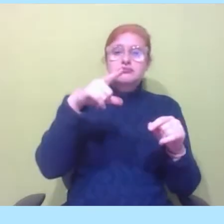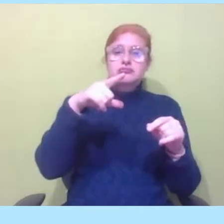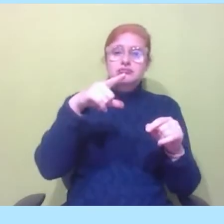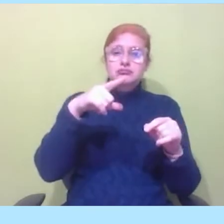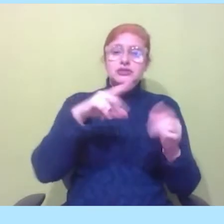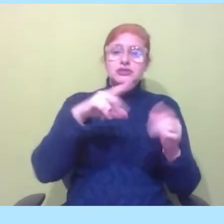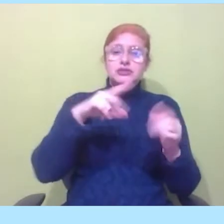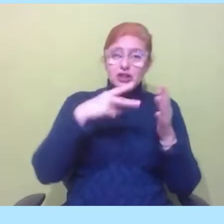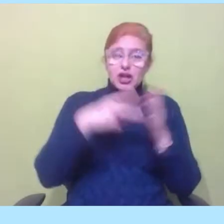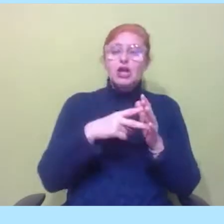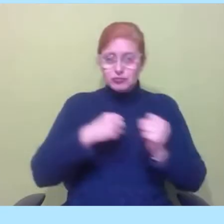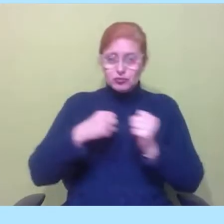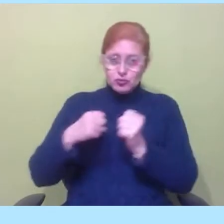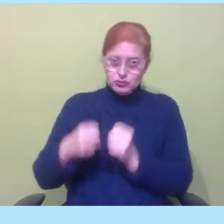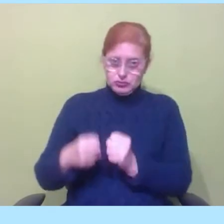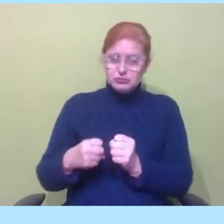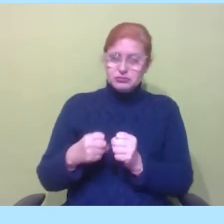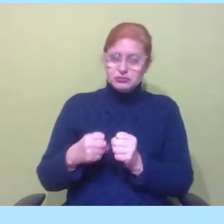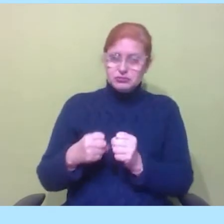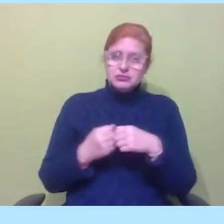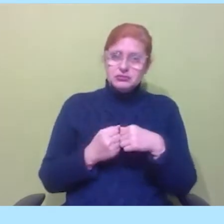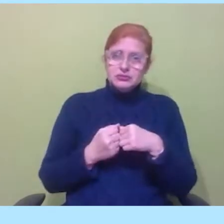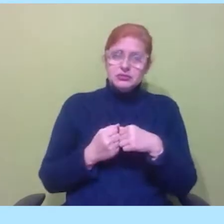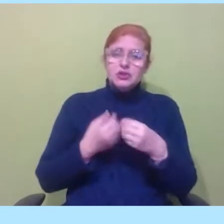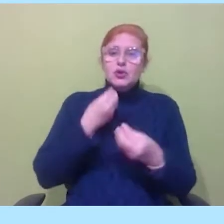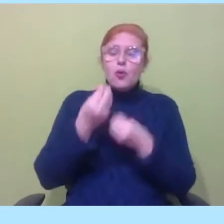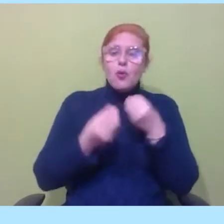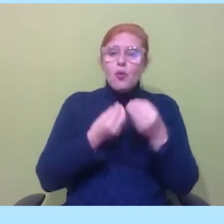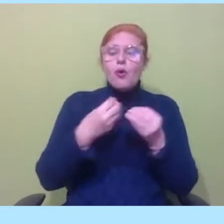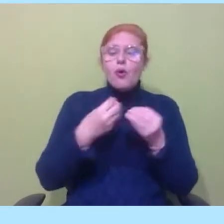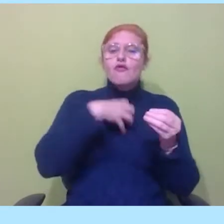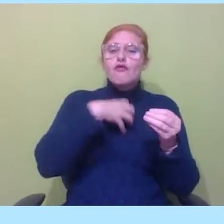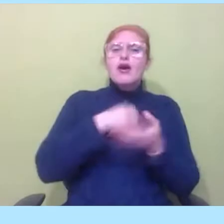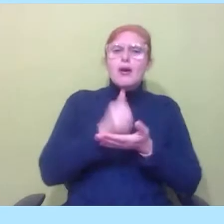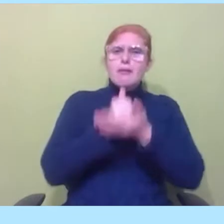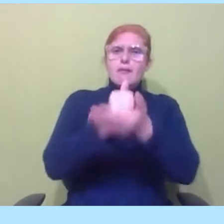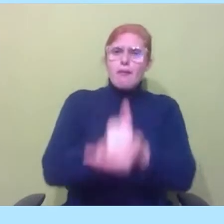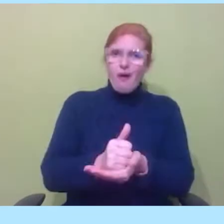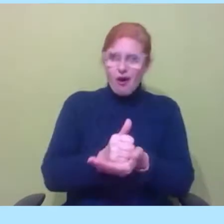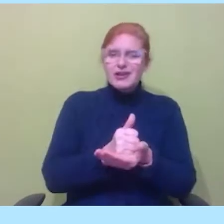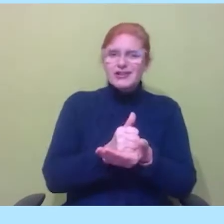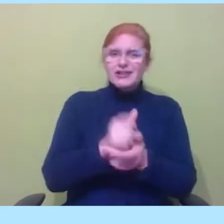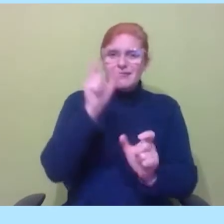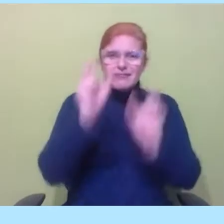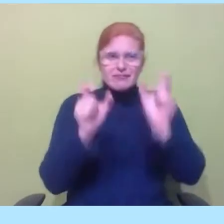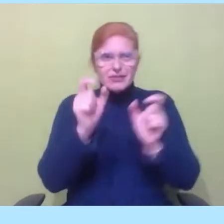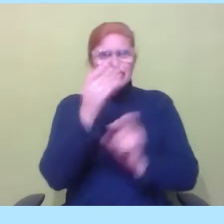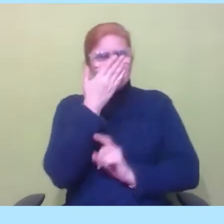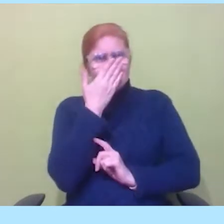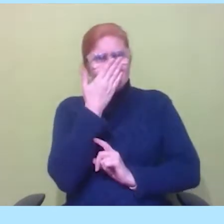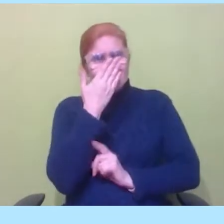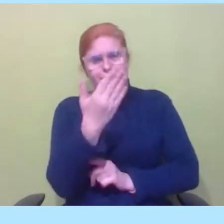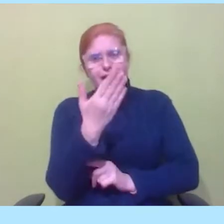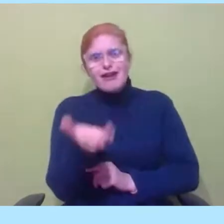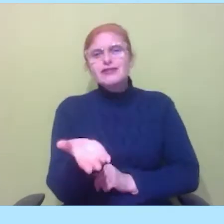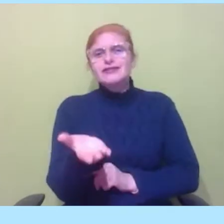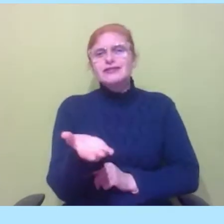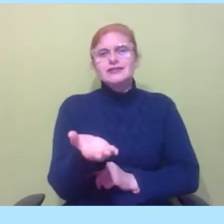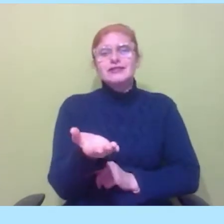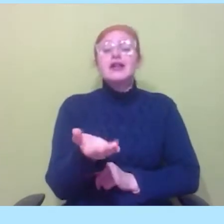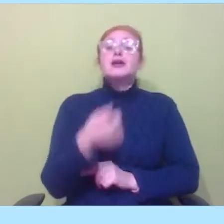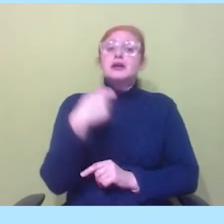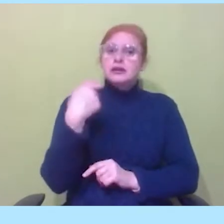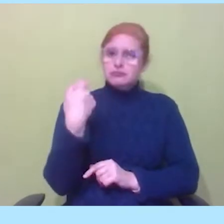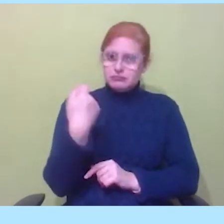potência, né, como uma forma de apoiar quem está na frente, quem está na linha de frente, é muito necessário.